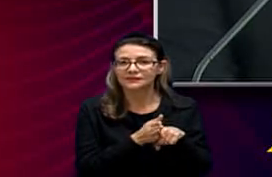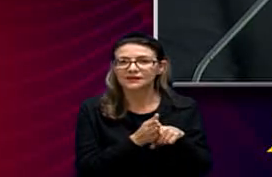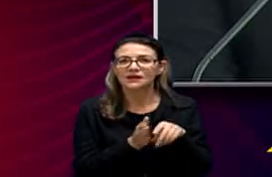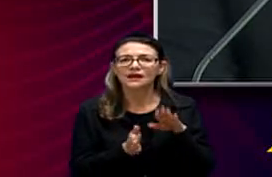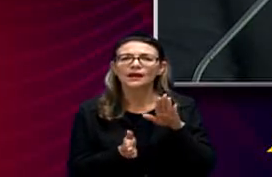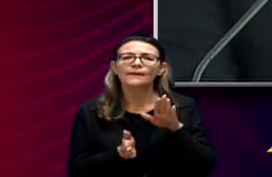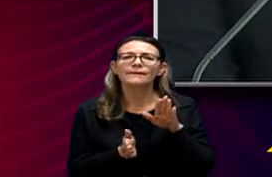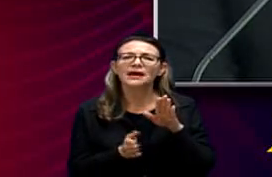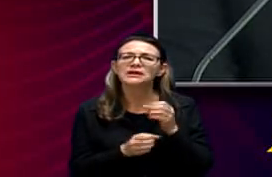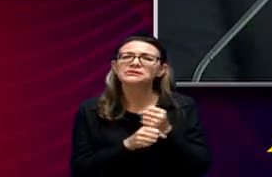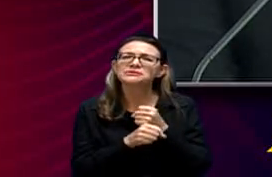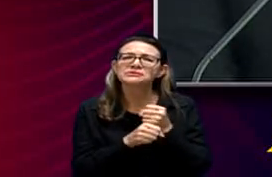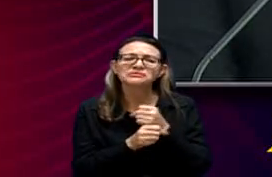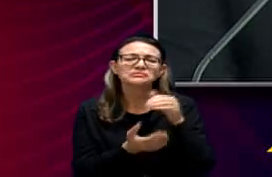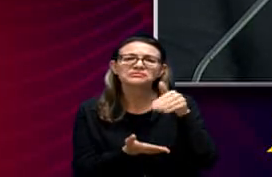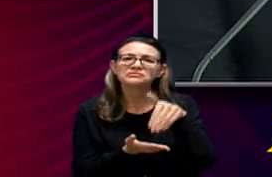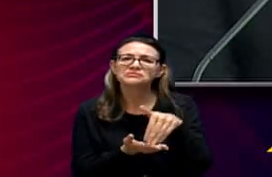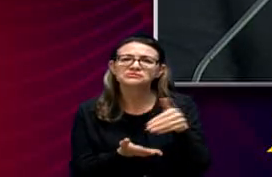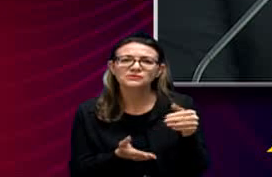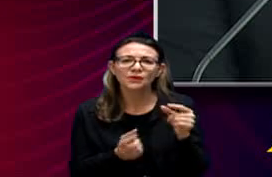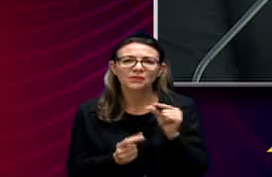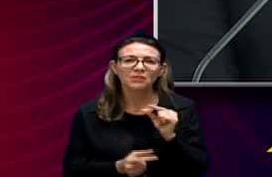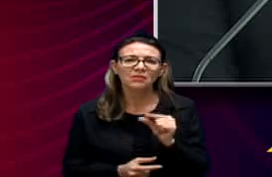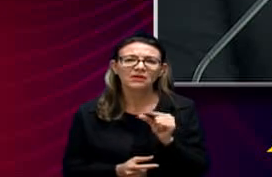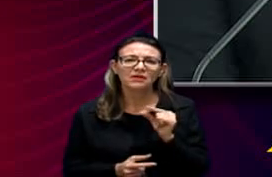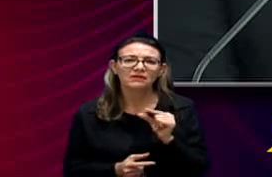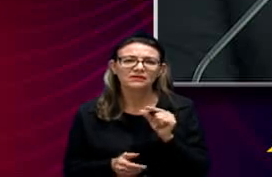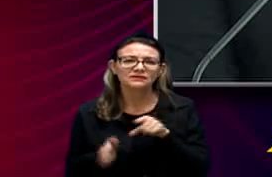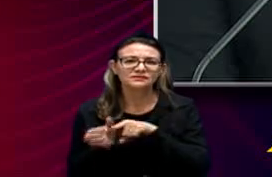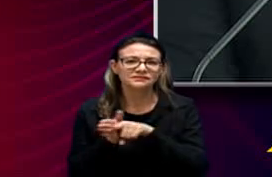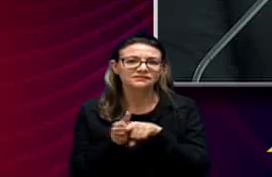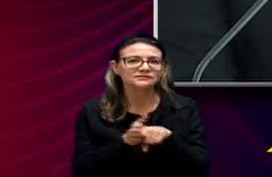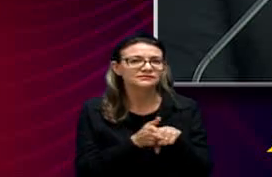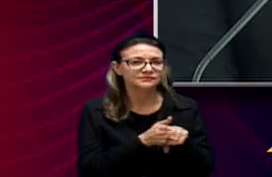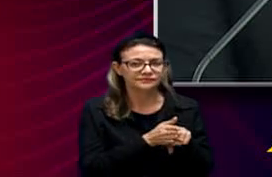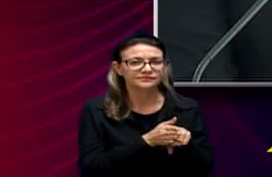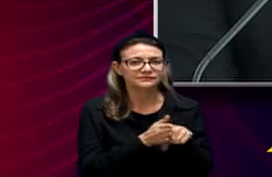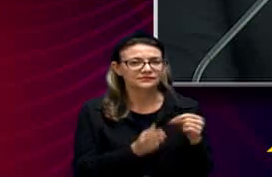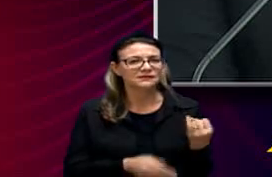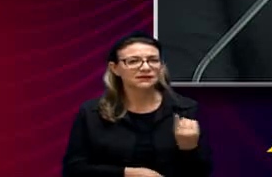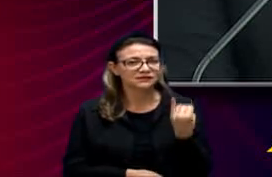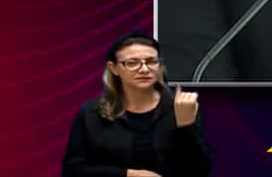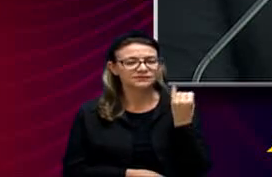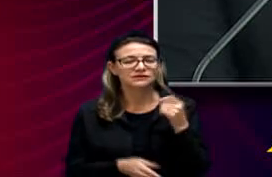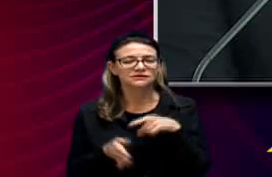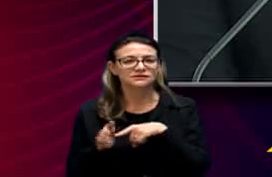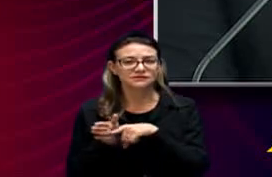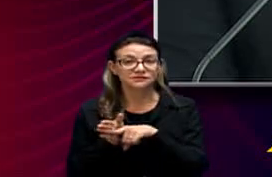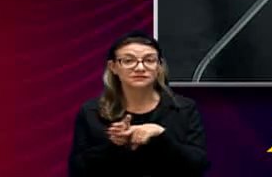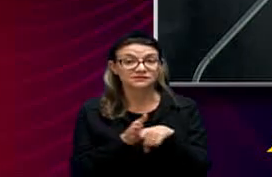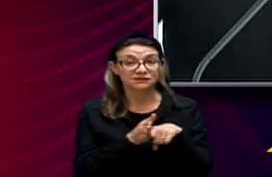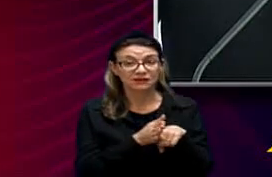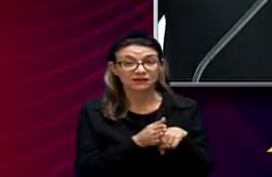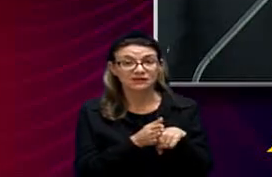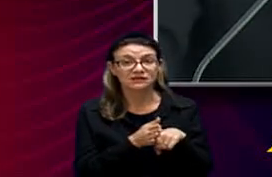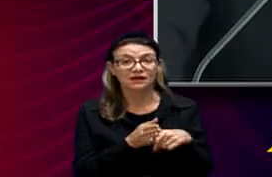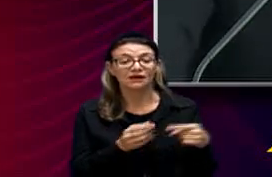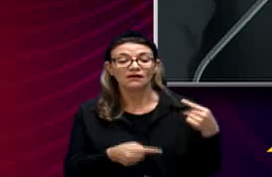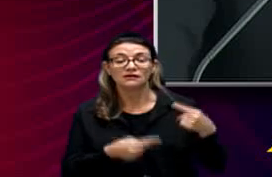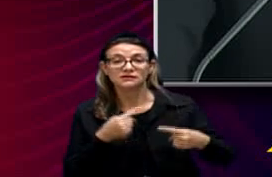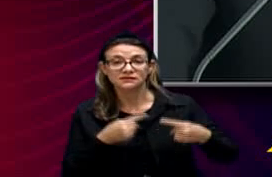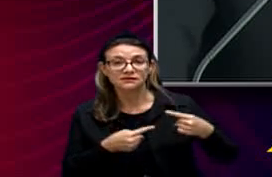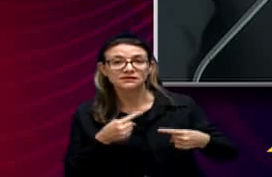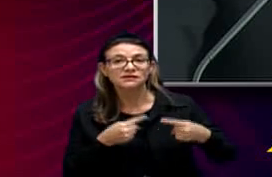anos pouco se fez de fiscalização eu acho que importante o Senor venha né fiscalizar trazer essa discussão que o vereador